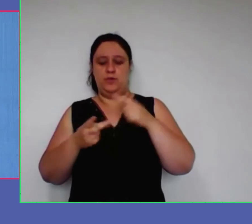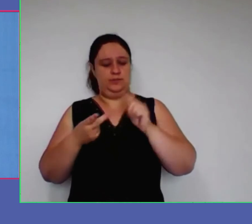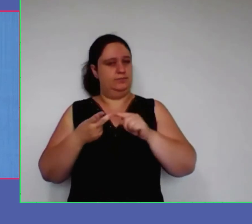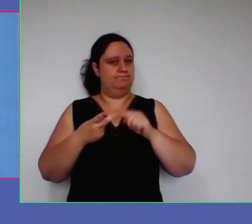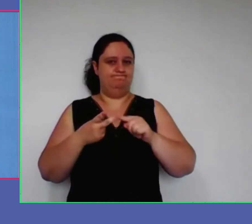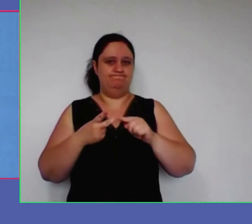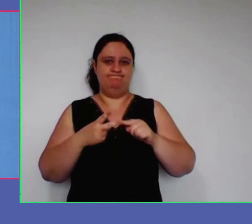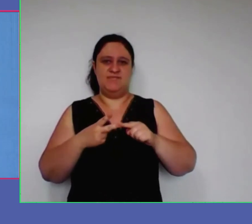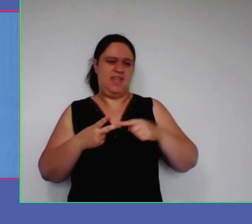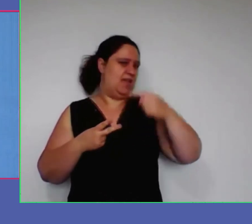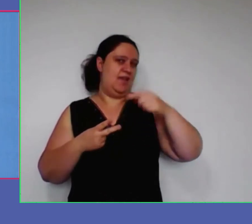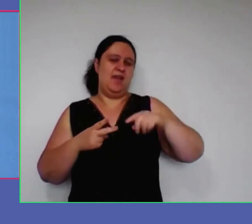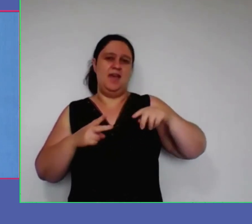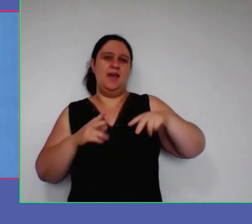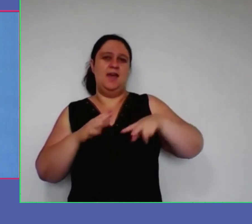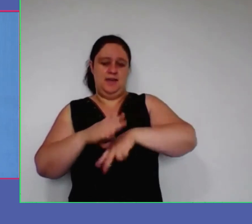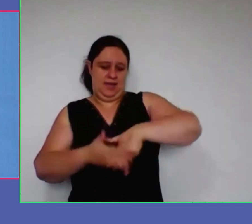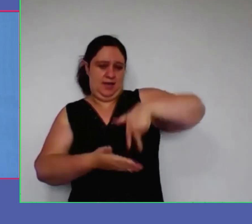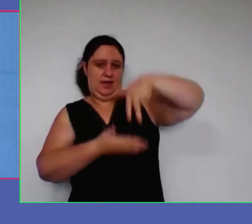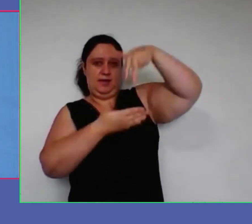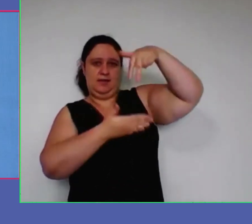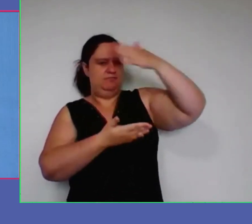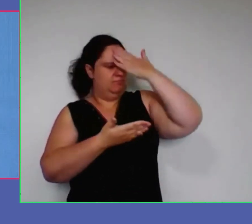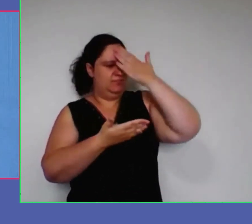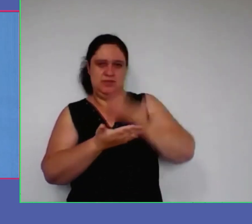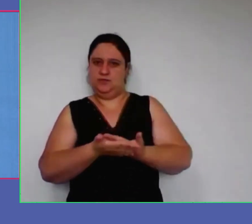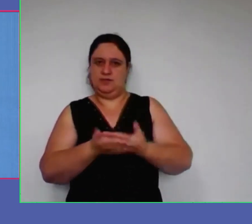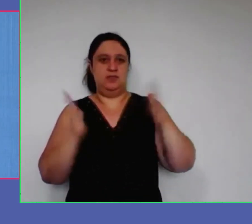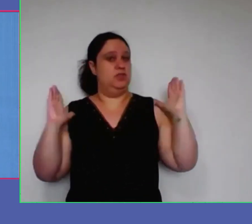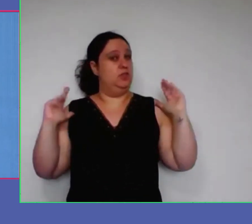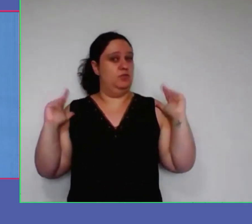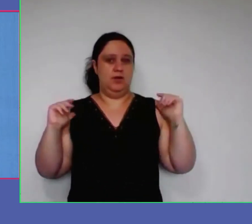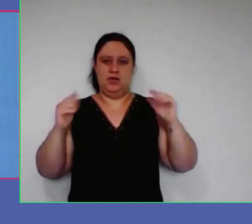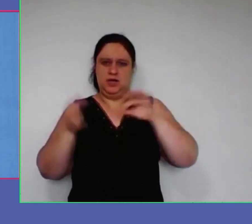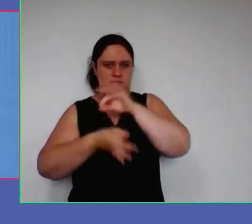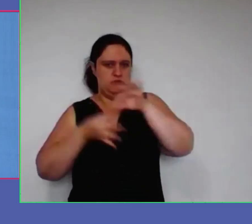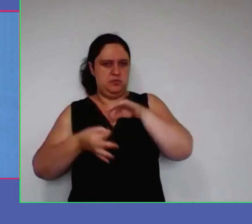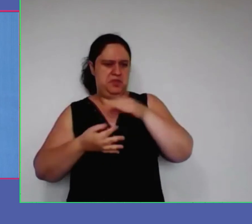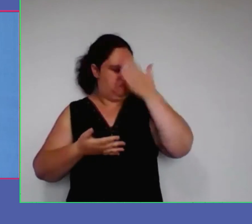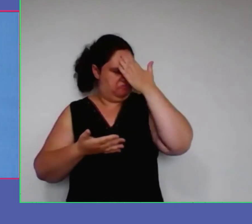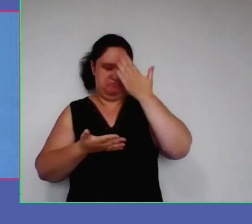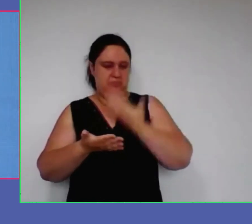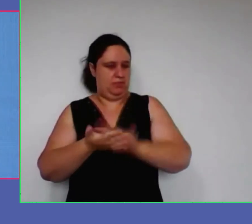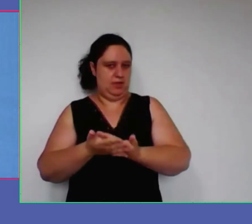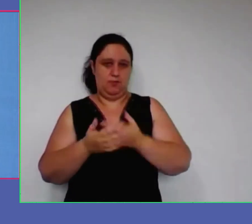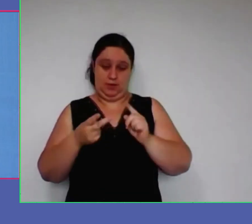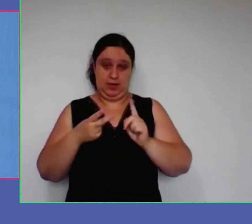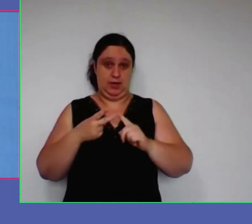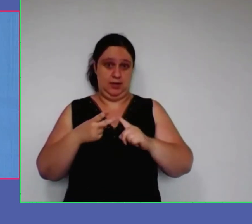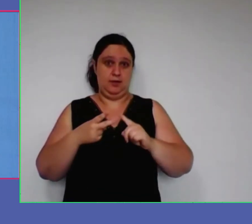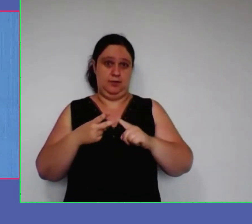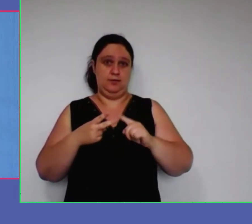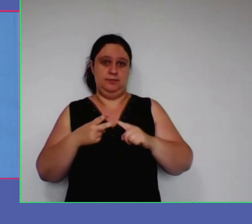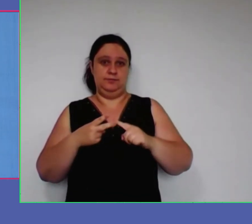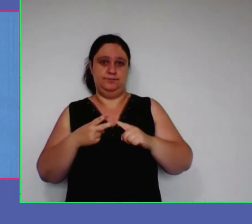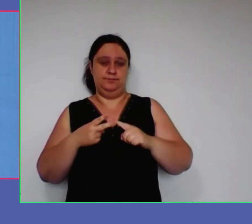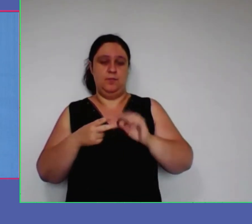né? E nem em anjo, nem espírito. Isso está em Marcos